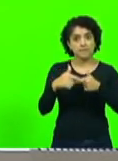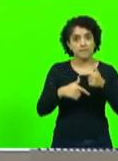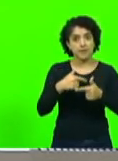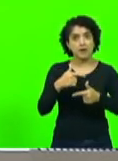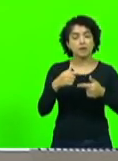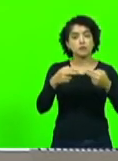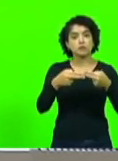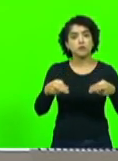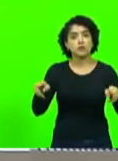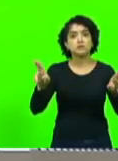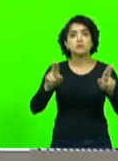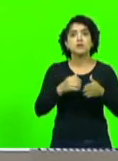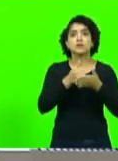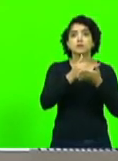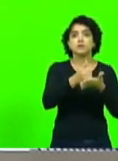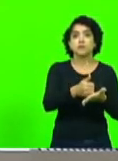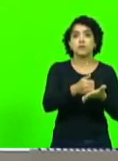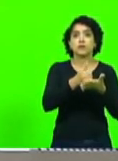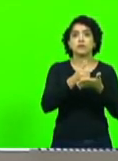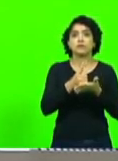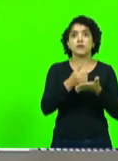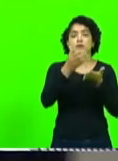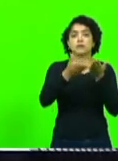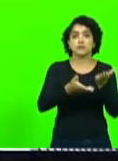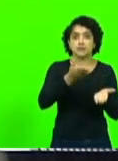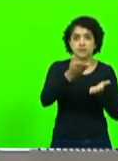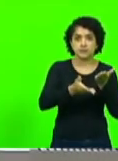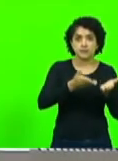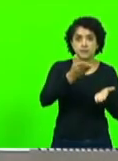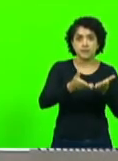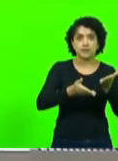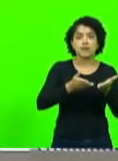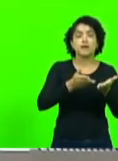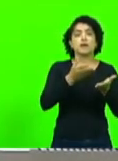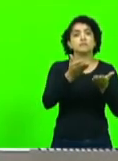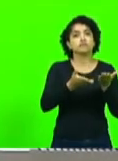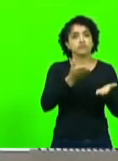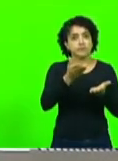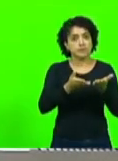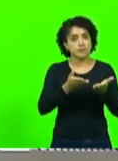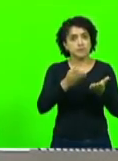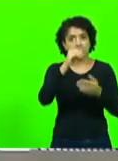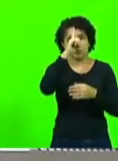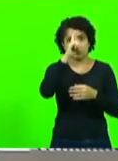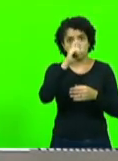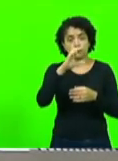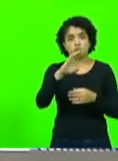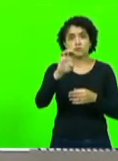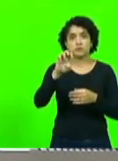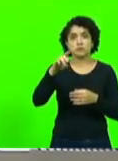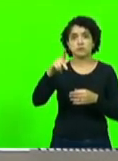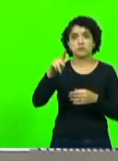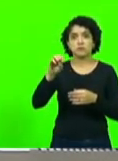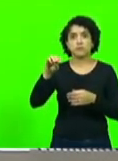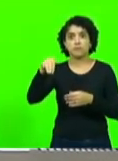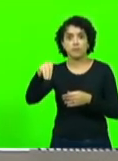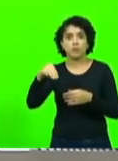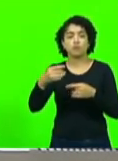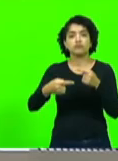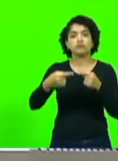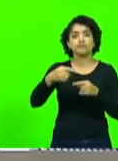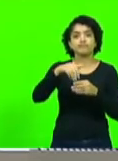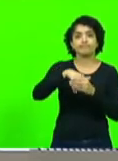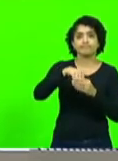inauguração da Casa de Apoio, que irá atender pacientes em tratamento no CEPOM. Em discussão, em